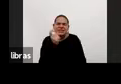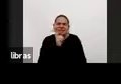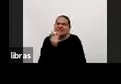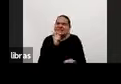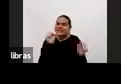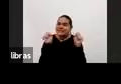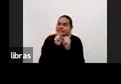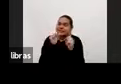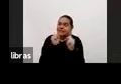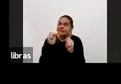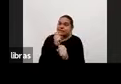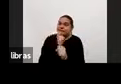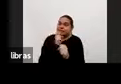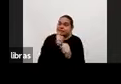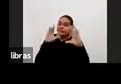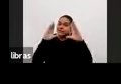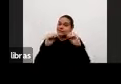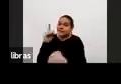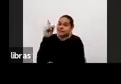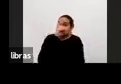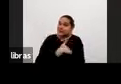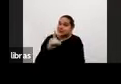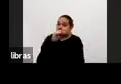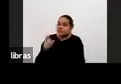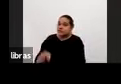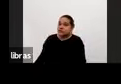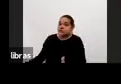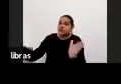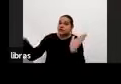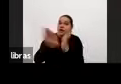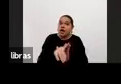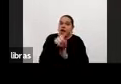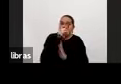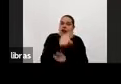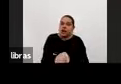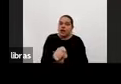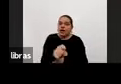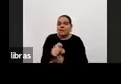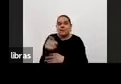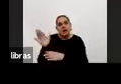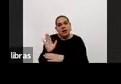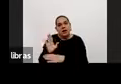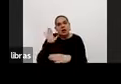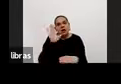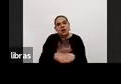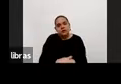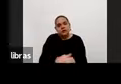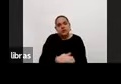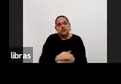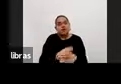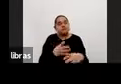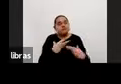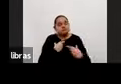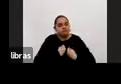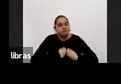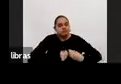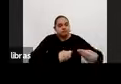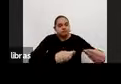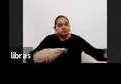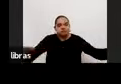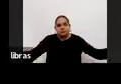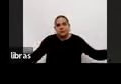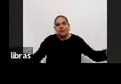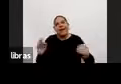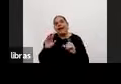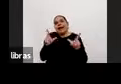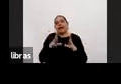do domingo, chegaram com essa mão amiga, com essa mão de solidariedade, que nós sabemos que não resolve